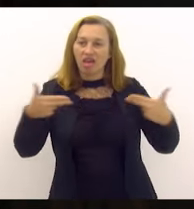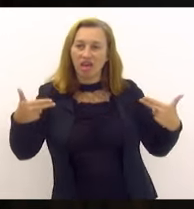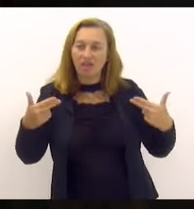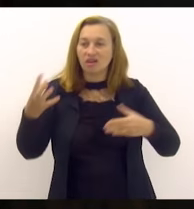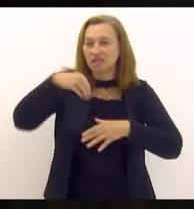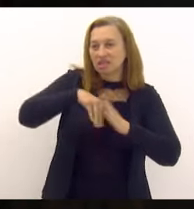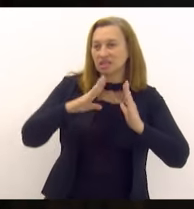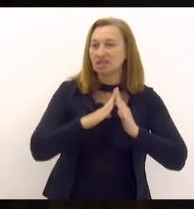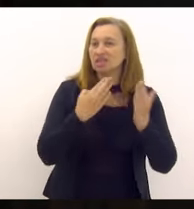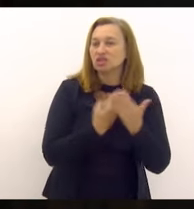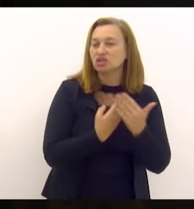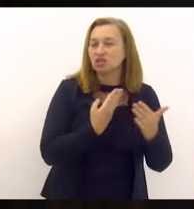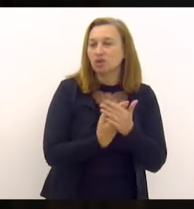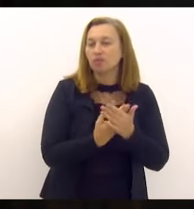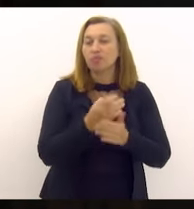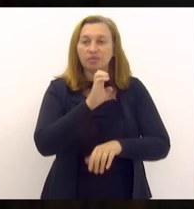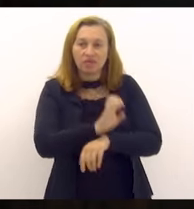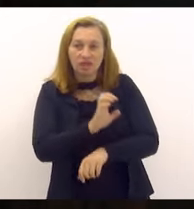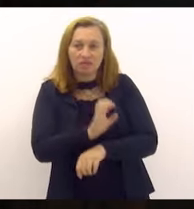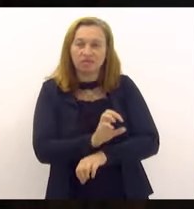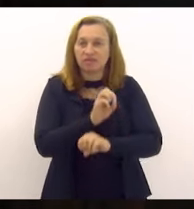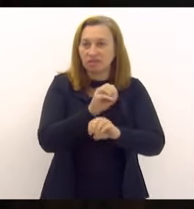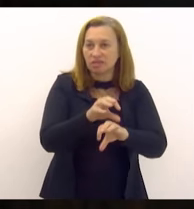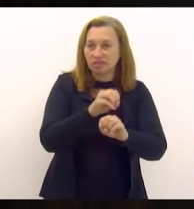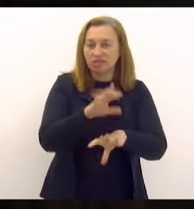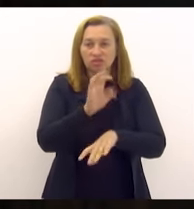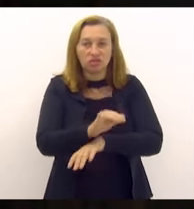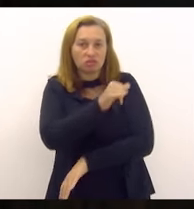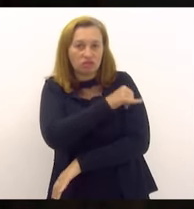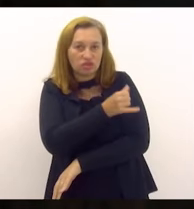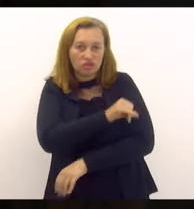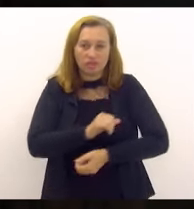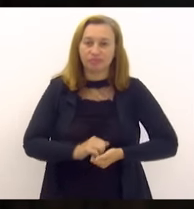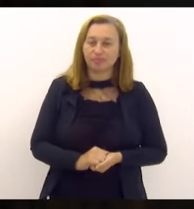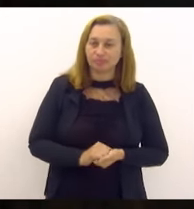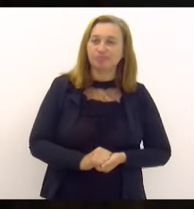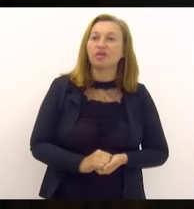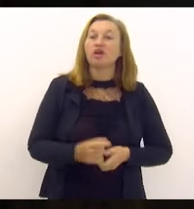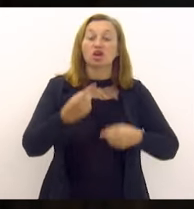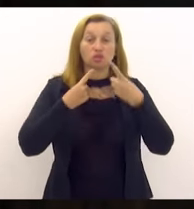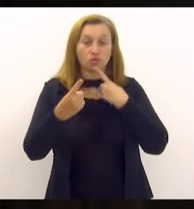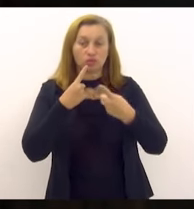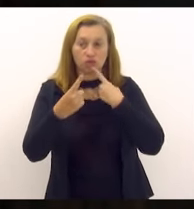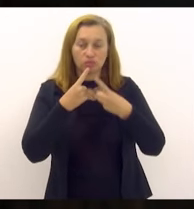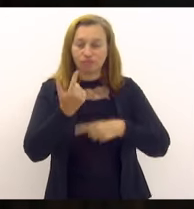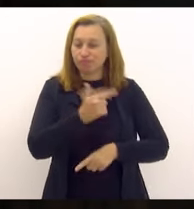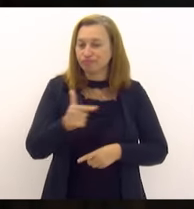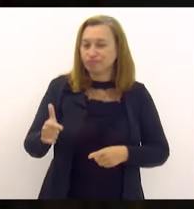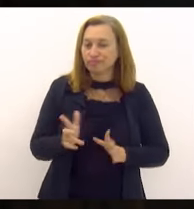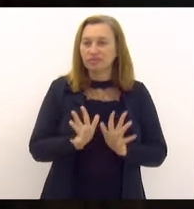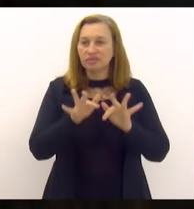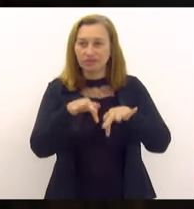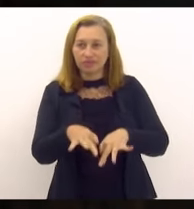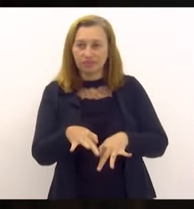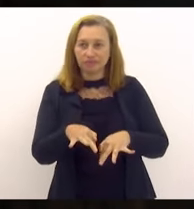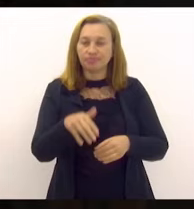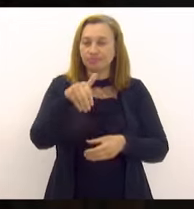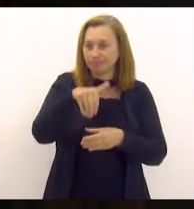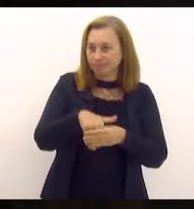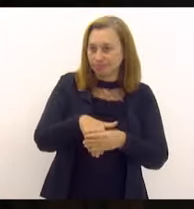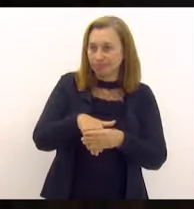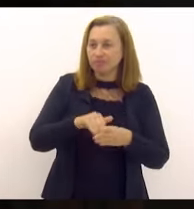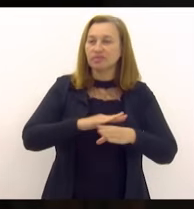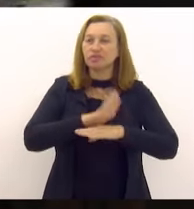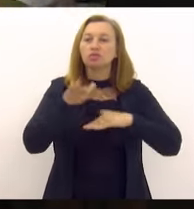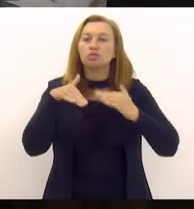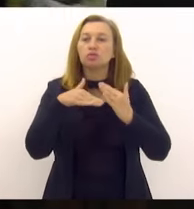escolas da Rede Estadual de Educação do Estado do Rio de Janeiro. Em discussão, não havendo quem queira discutir, encerrada a discussão.